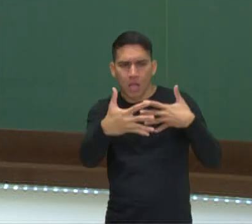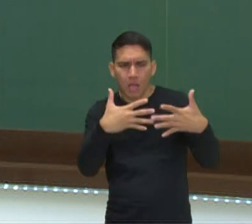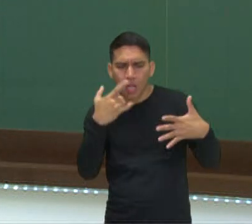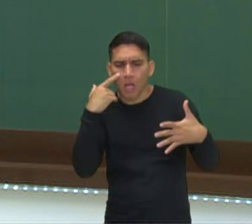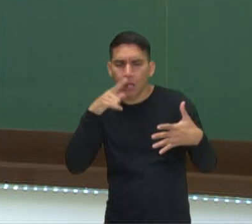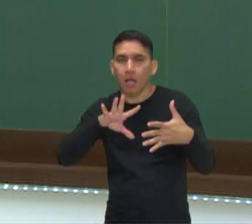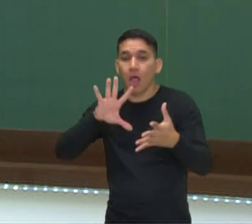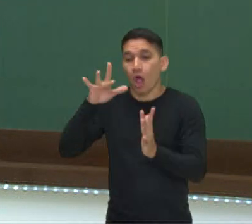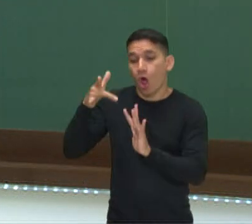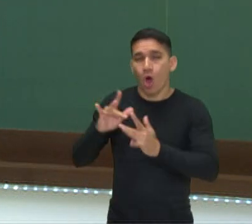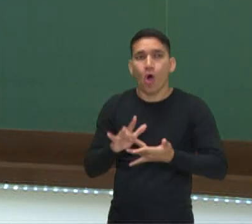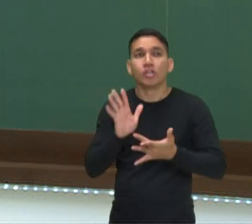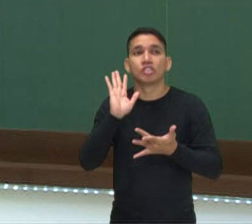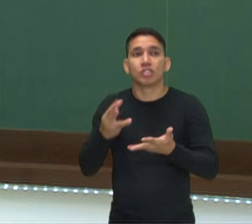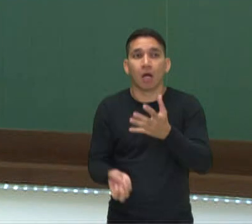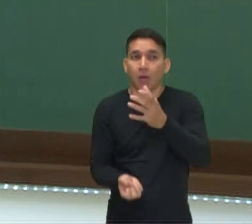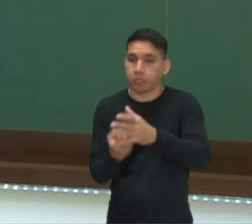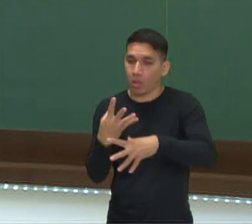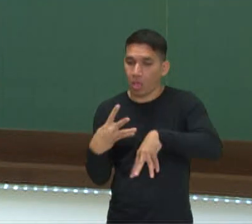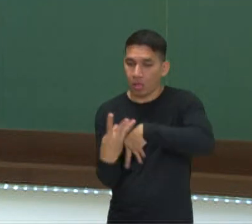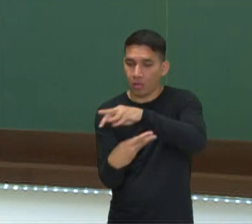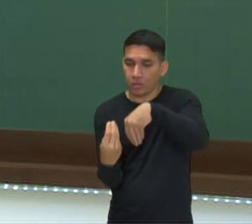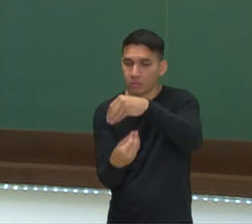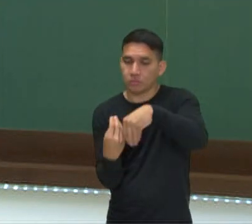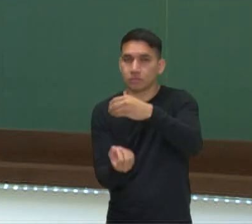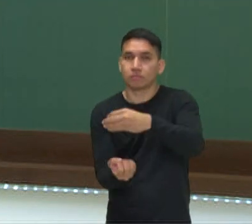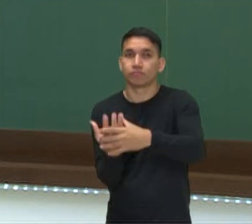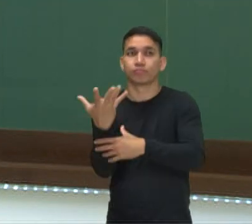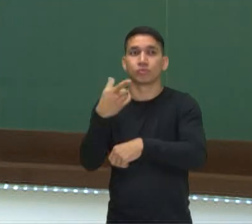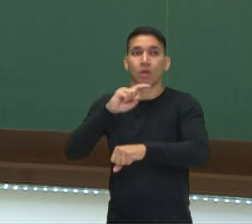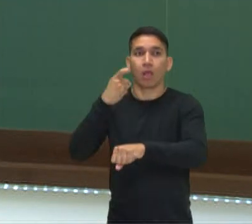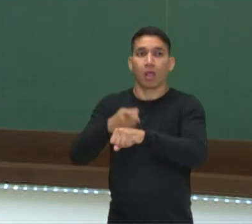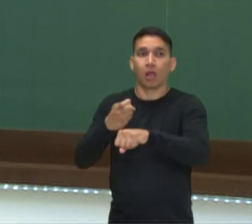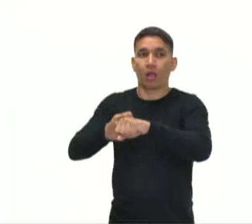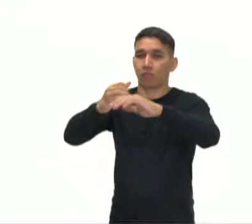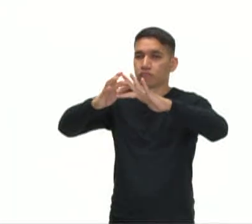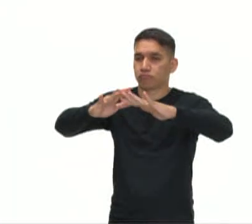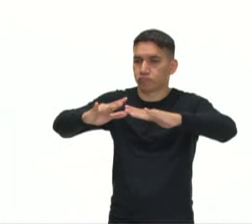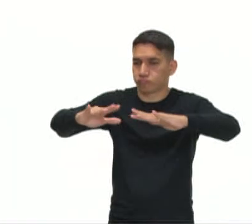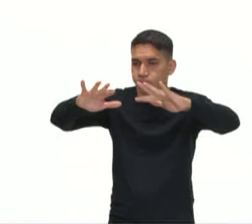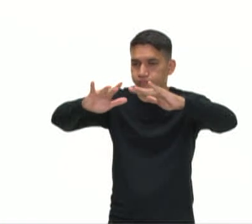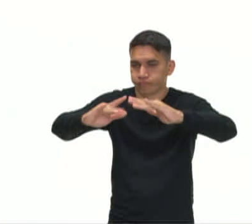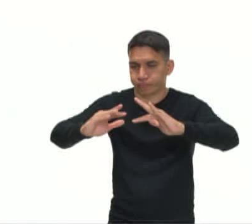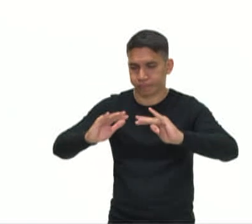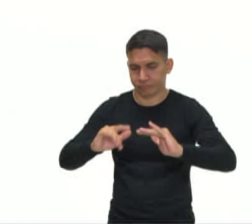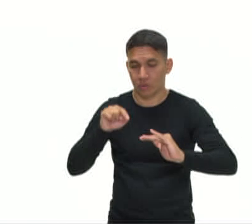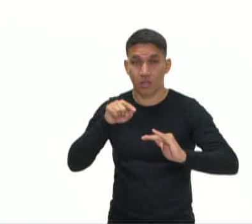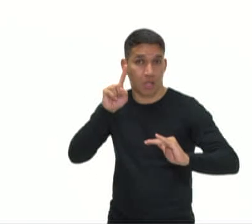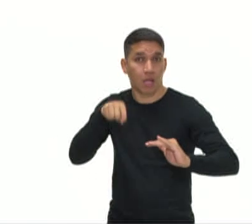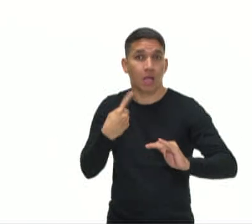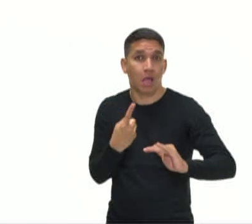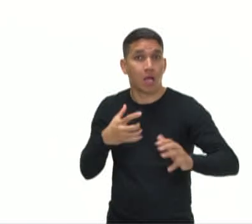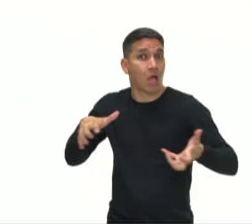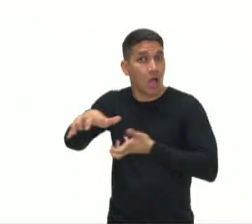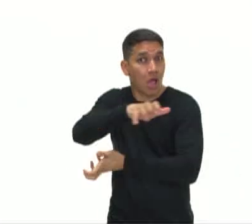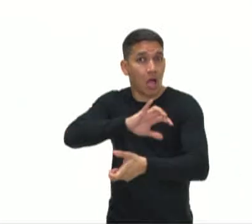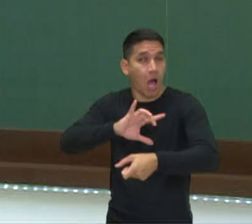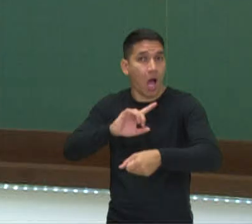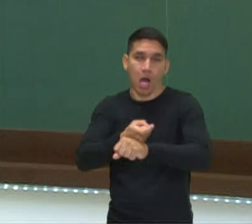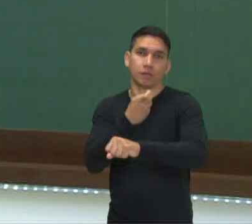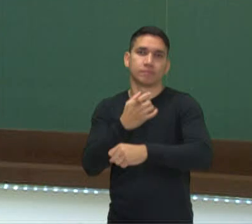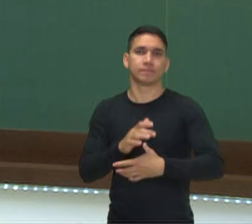tem contato já começa a formação do sólido amarelo que vai se depositar no fundo e essa é uma reação extremamente